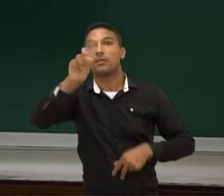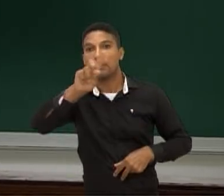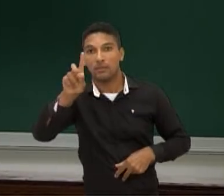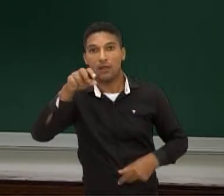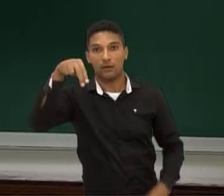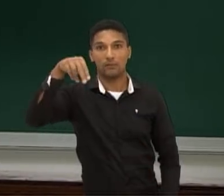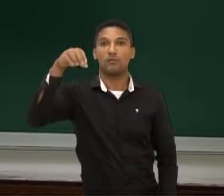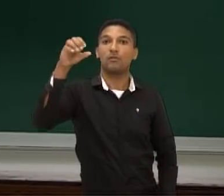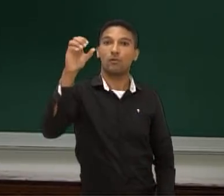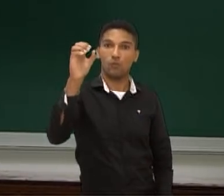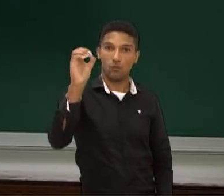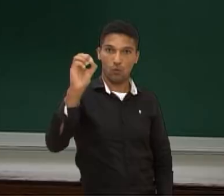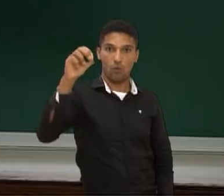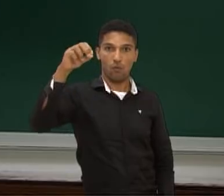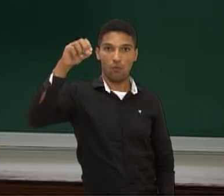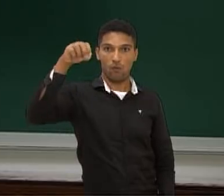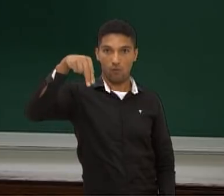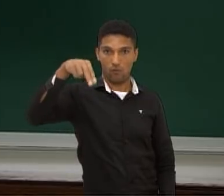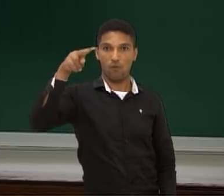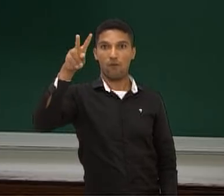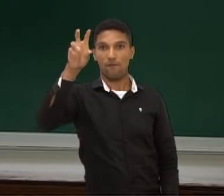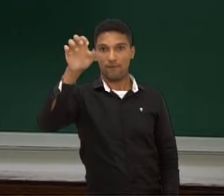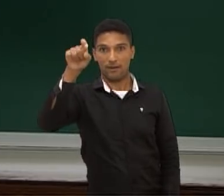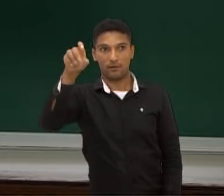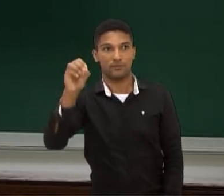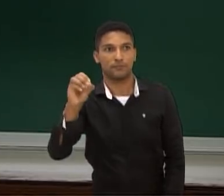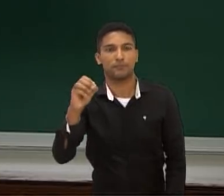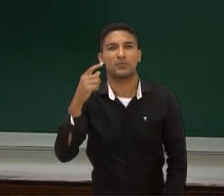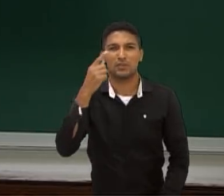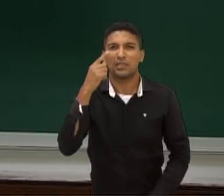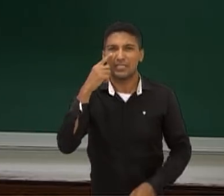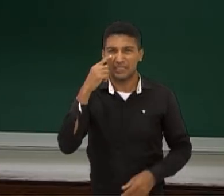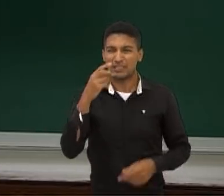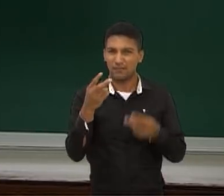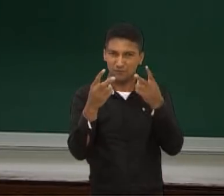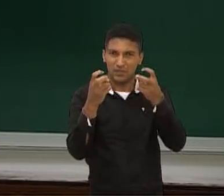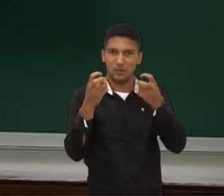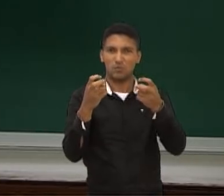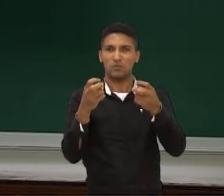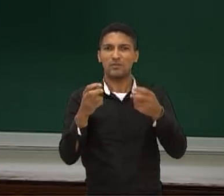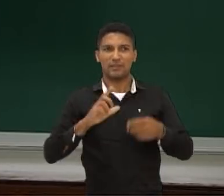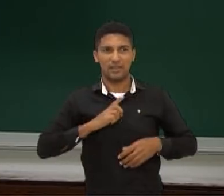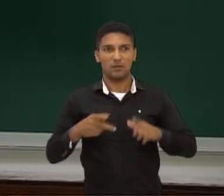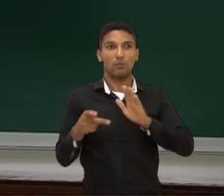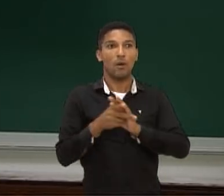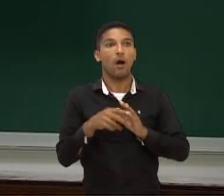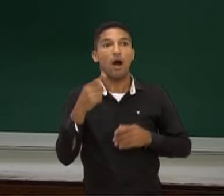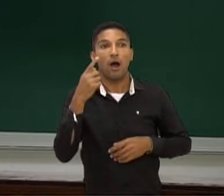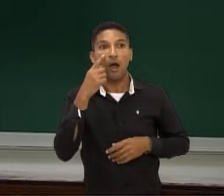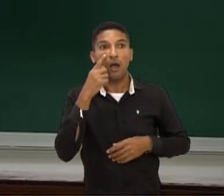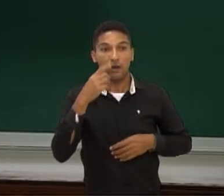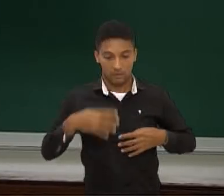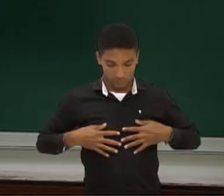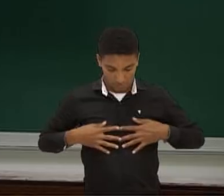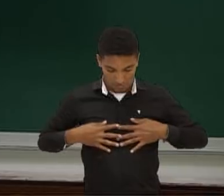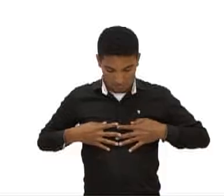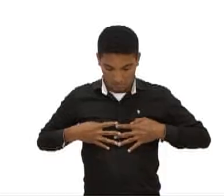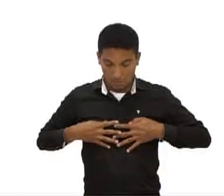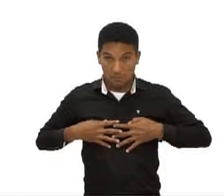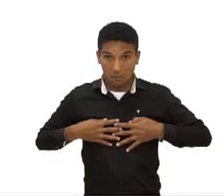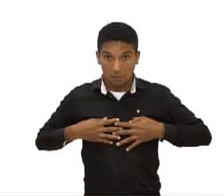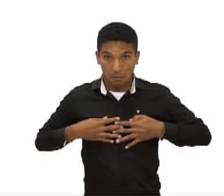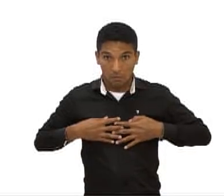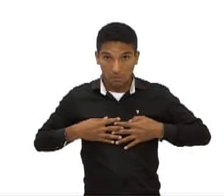nas peças de jogos e blocos de montar. Vocês já viram essas pecinhas de blocos de montar? Então, acompanhe